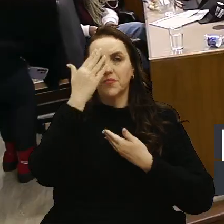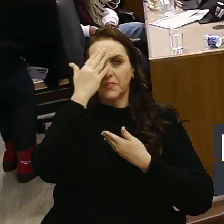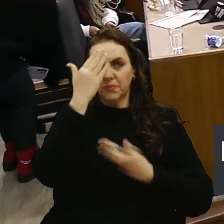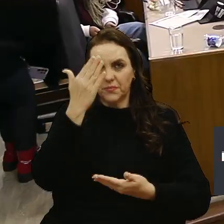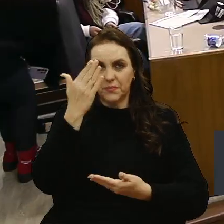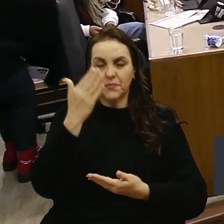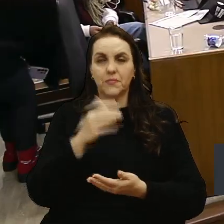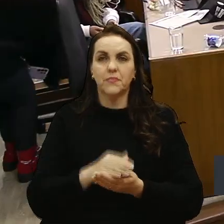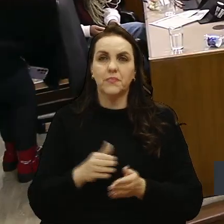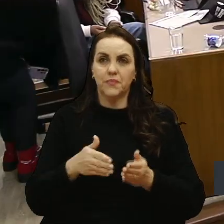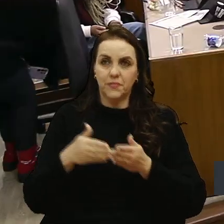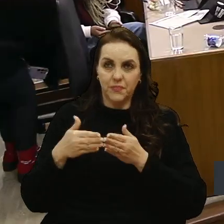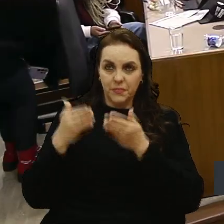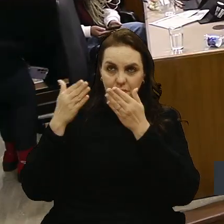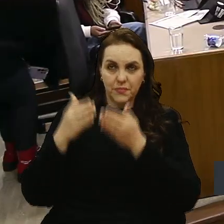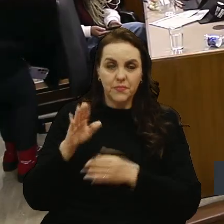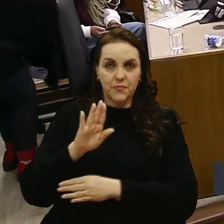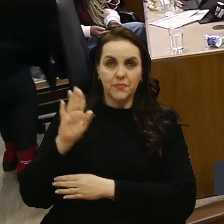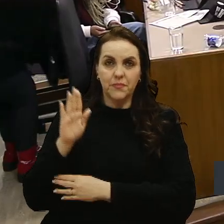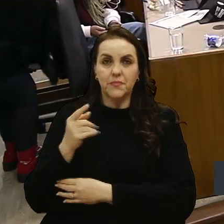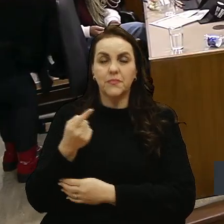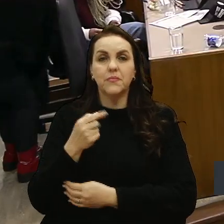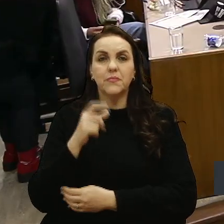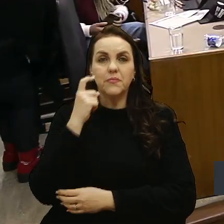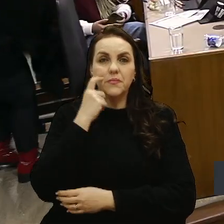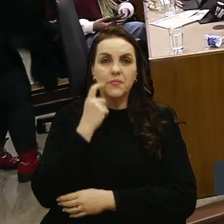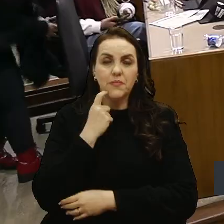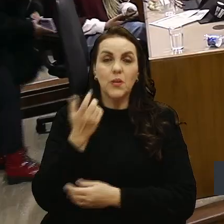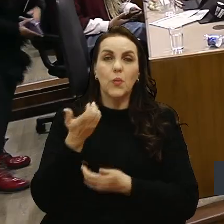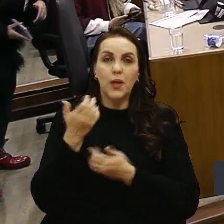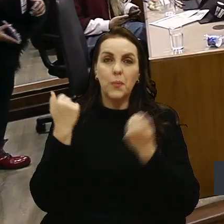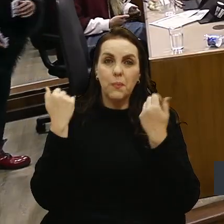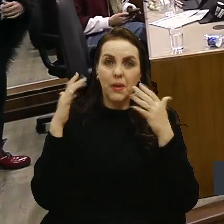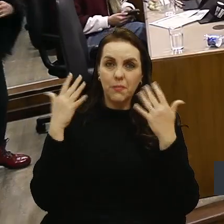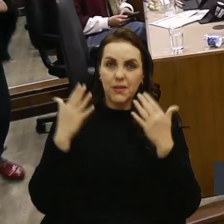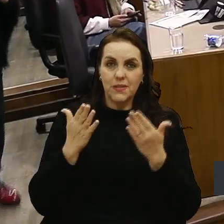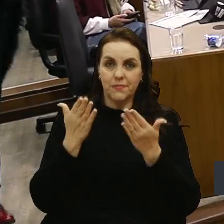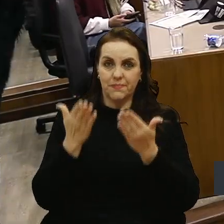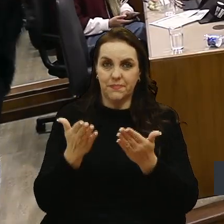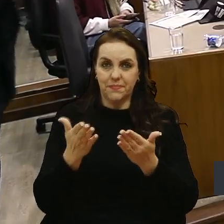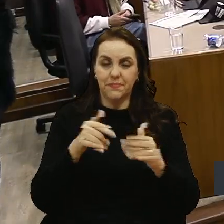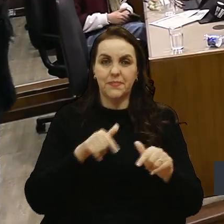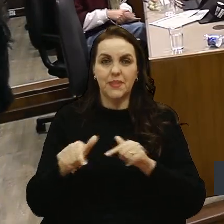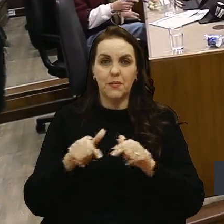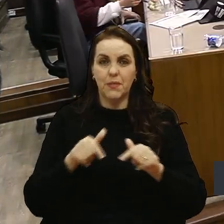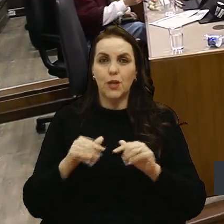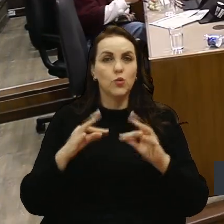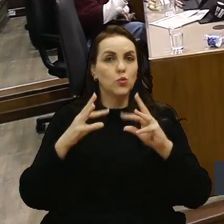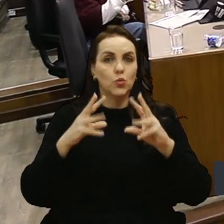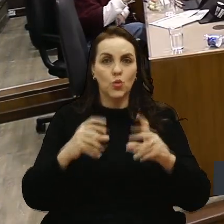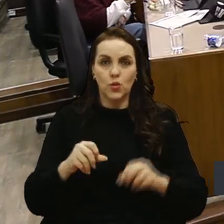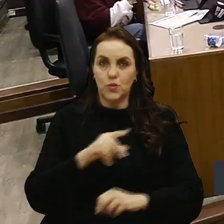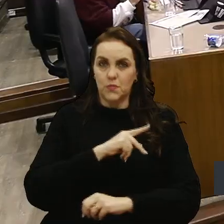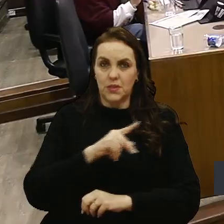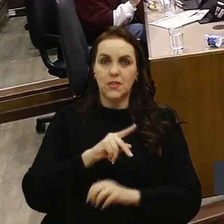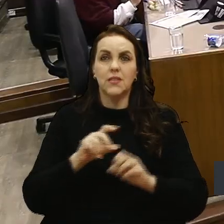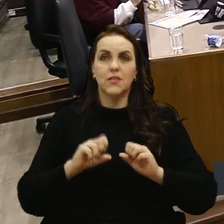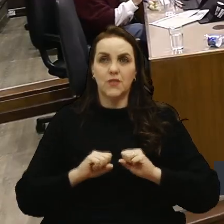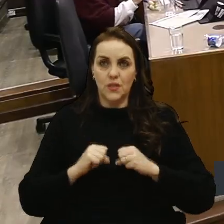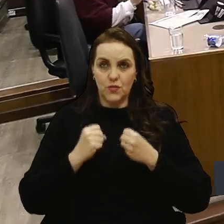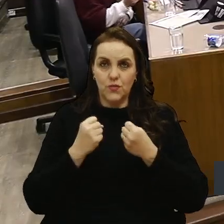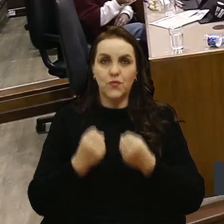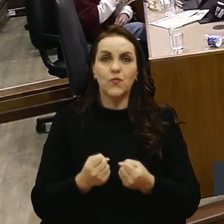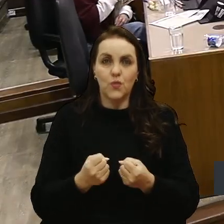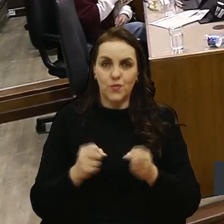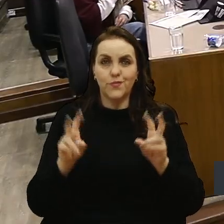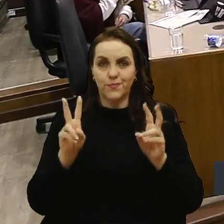Obrigado pela parte, vereador Petrini. Eu quero parabenizar o senhor pelo trabalho, os demais presidentes também que se empenharam em cima dessa